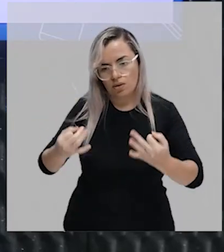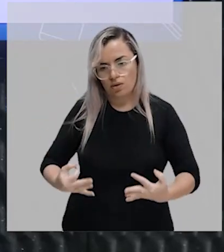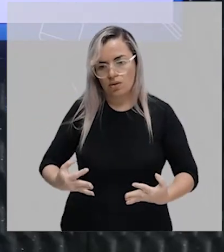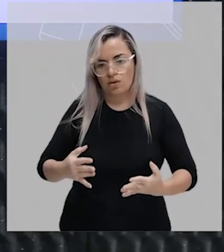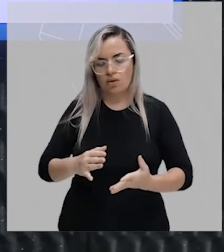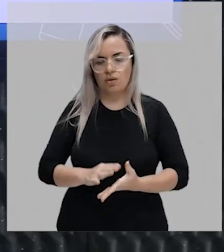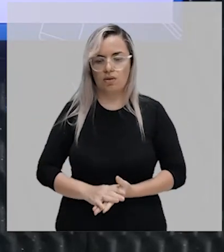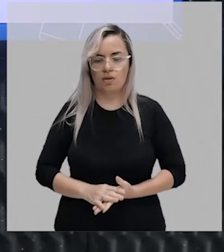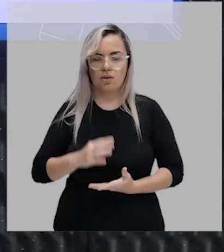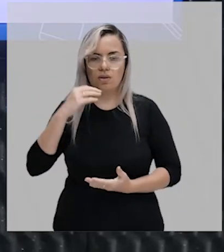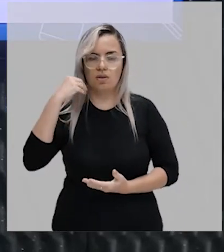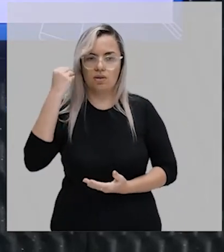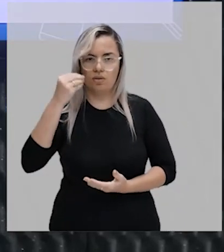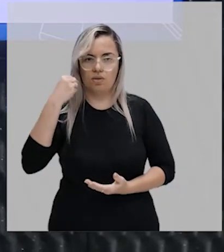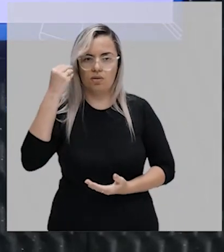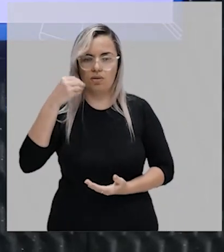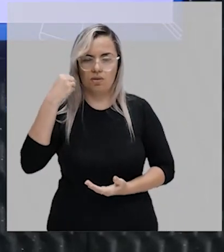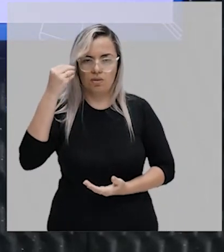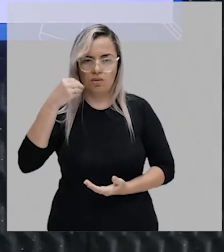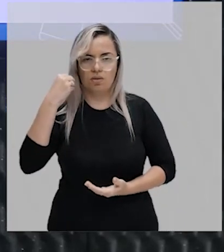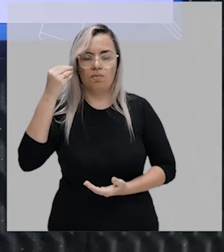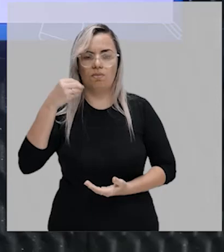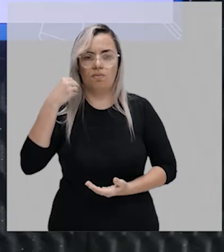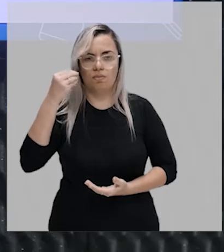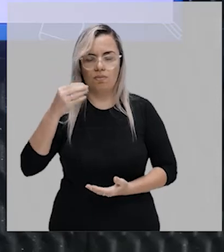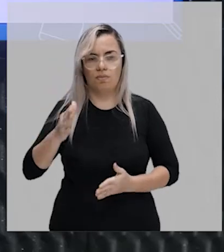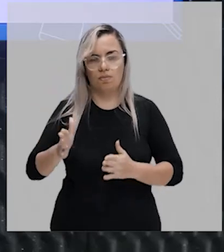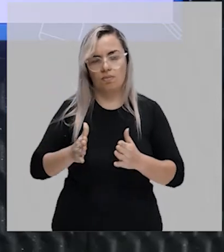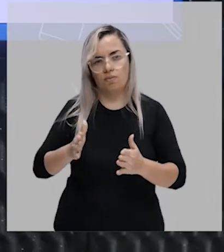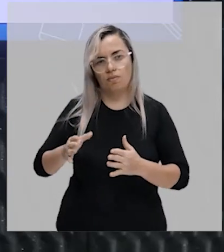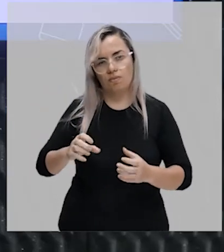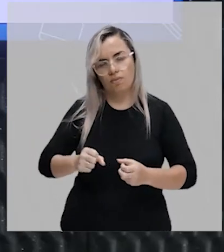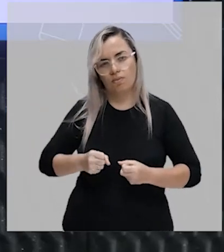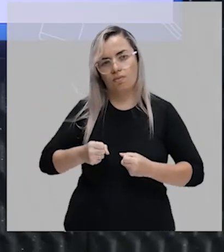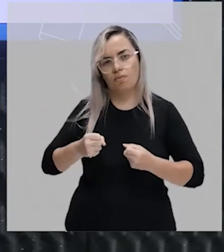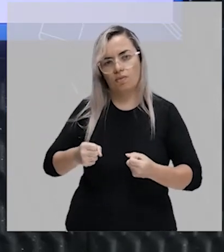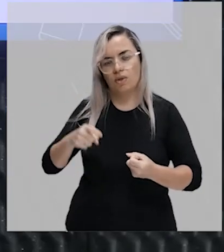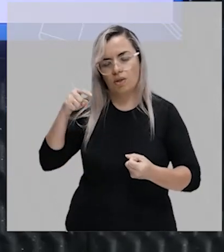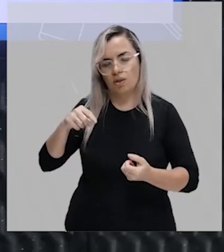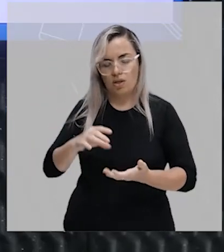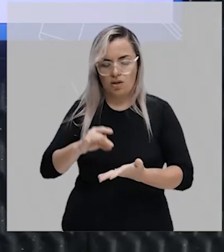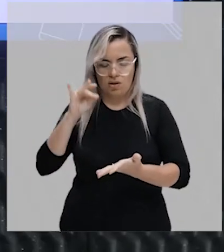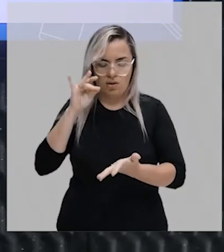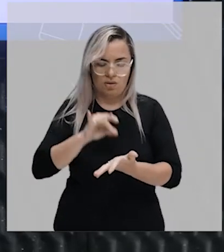A experimentação. A experimentação é a tentativa de